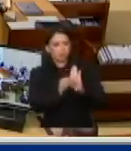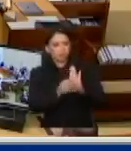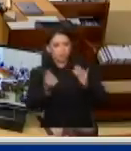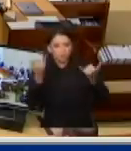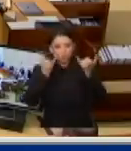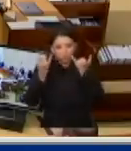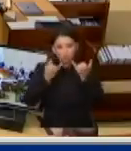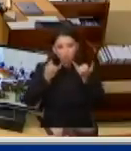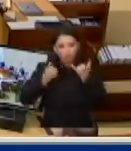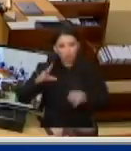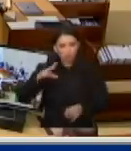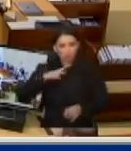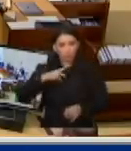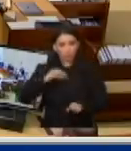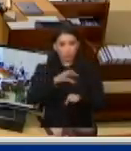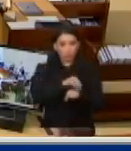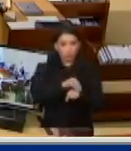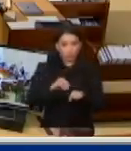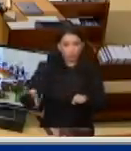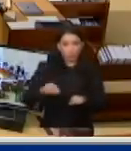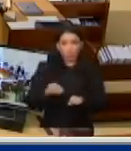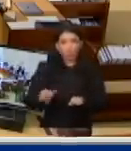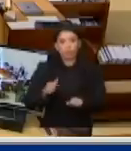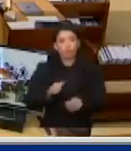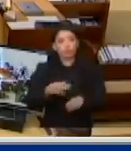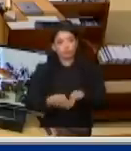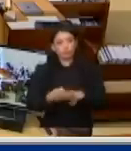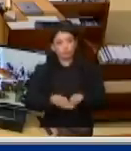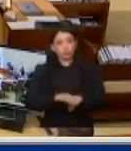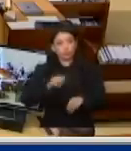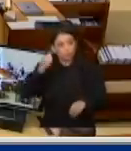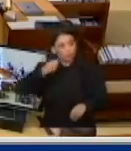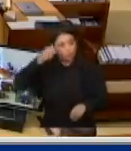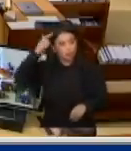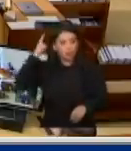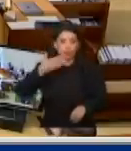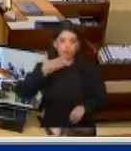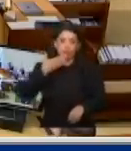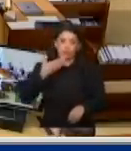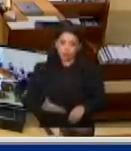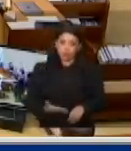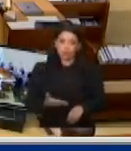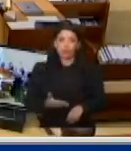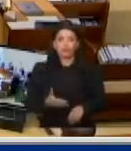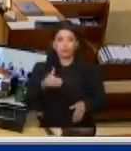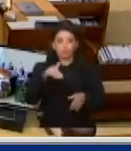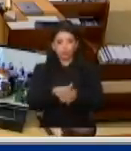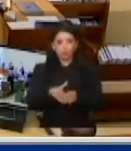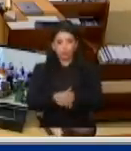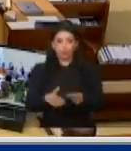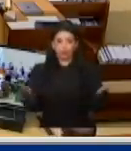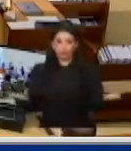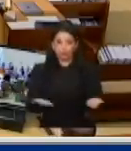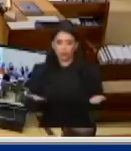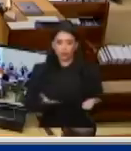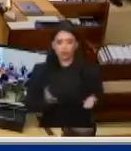um deputado de Minas vai dar dinheiro para o Maranhão e para o Ceará porque será eu explico Manda o dinheiro